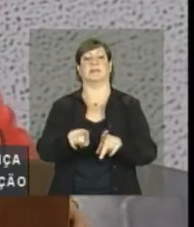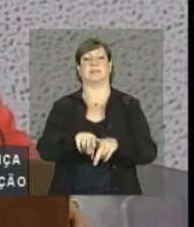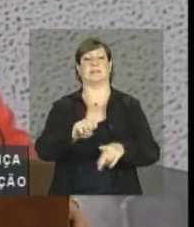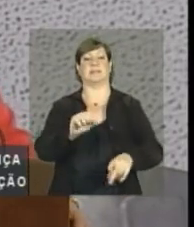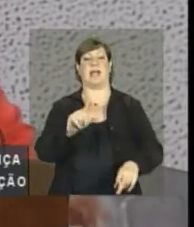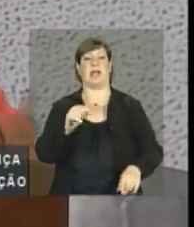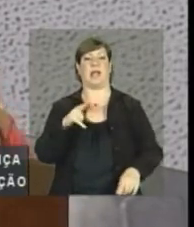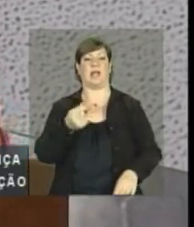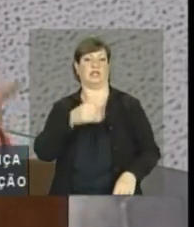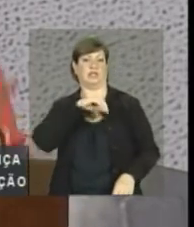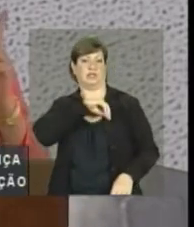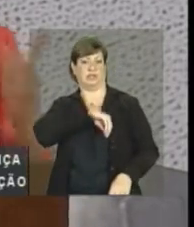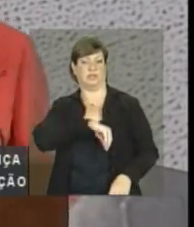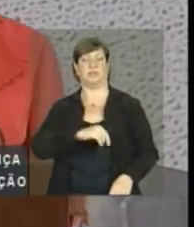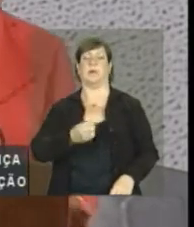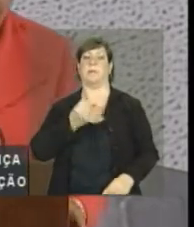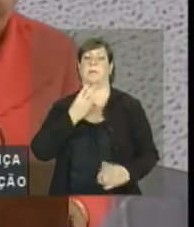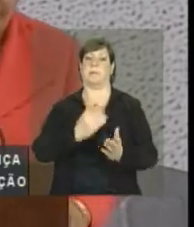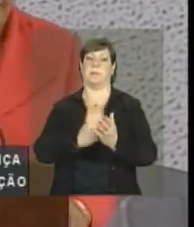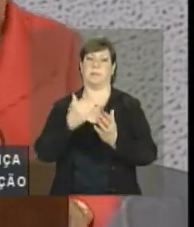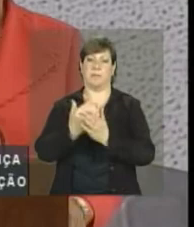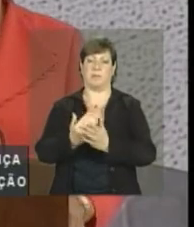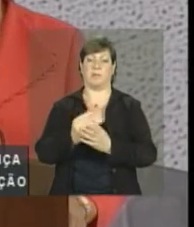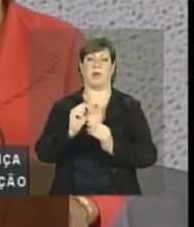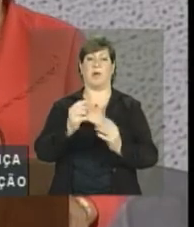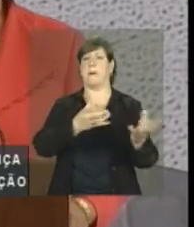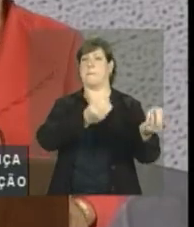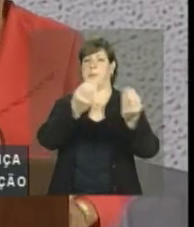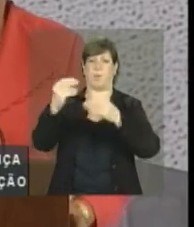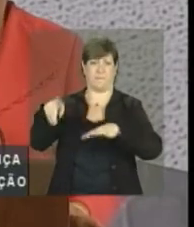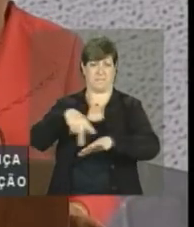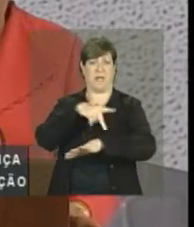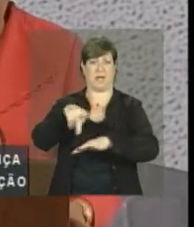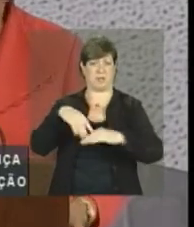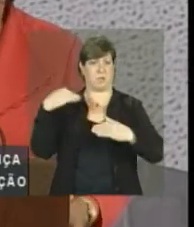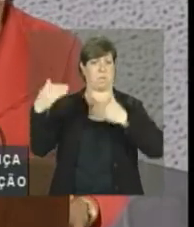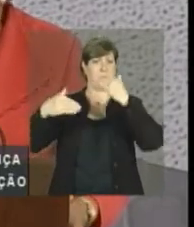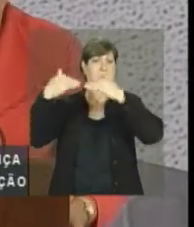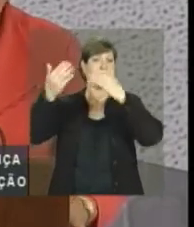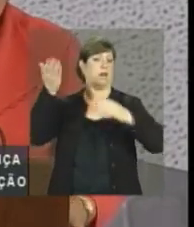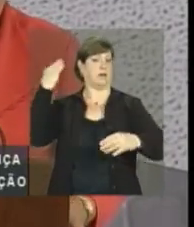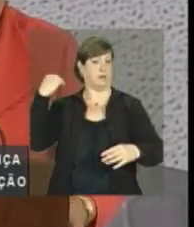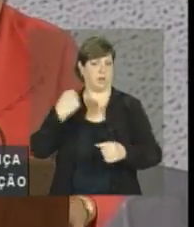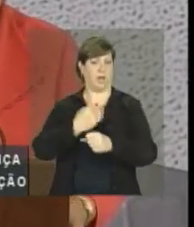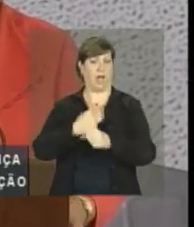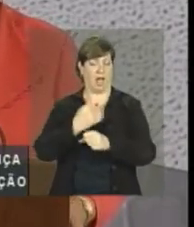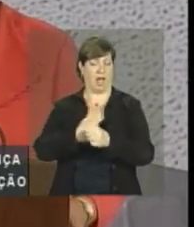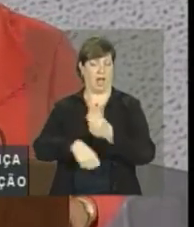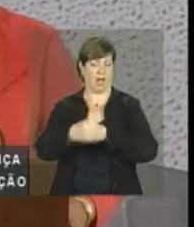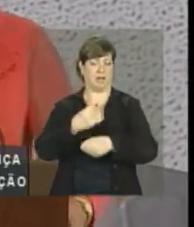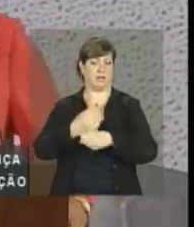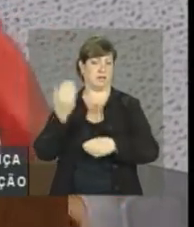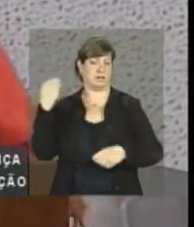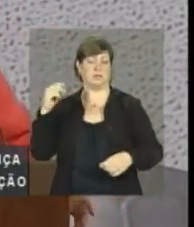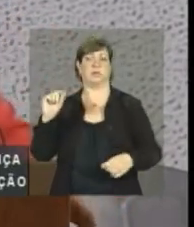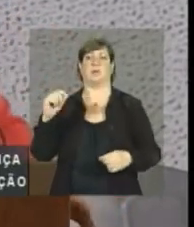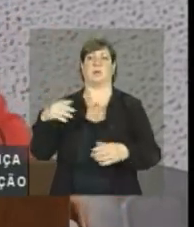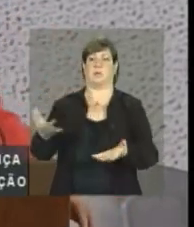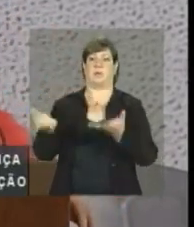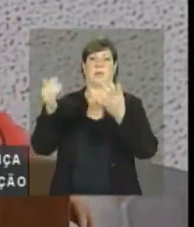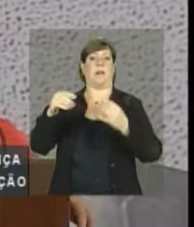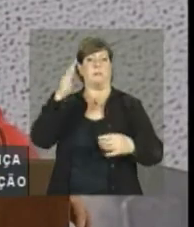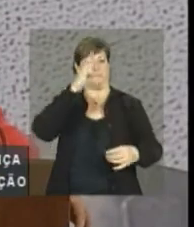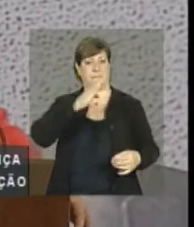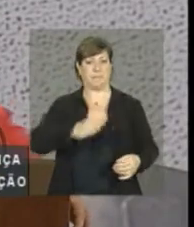da desigualdade que muitos países que cresceram nos anos recentes não tiveram. Pelo